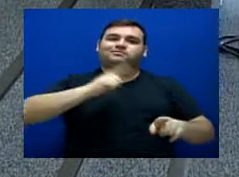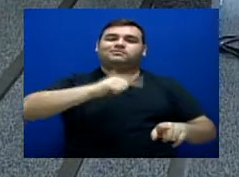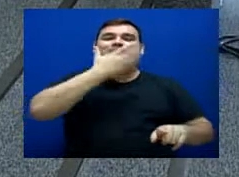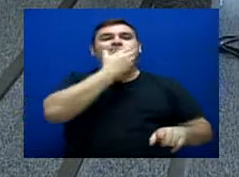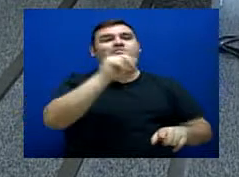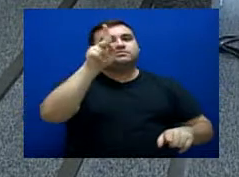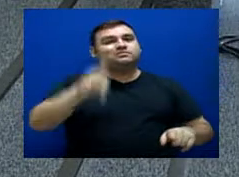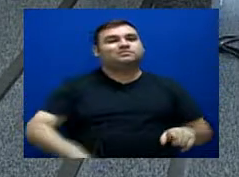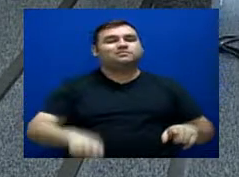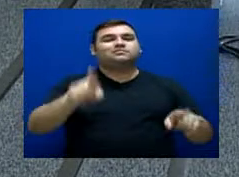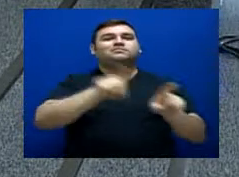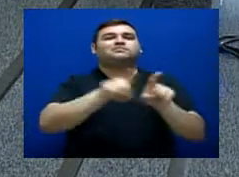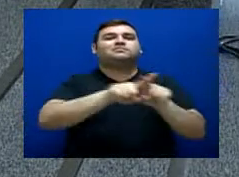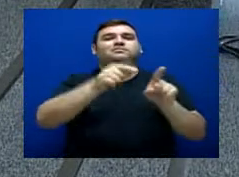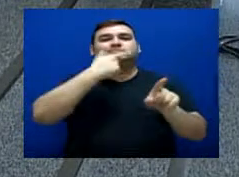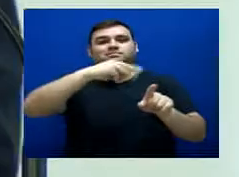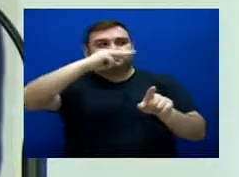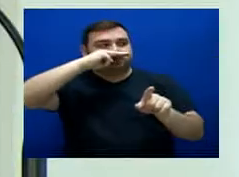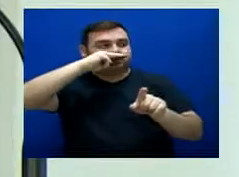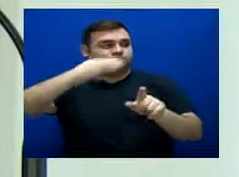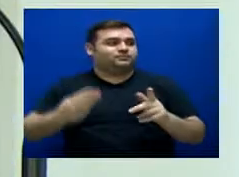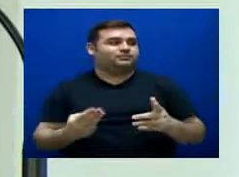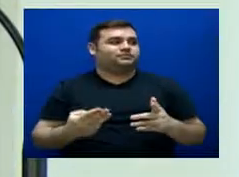presidente, o senhor Martinez também,